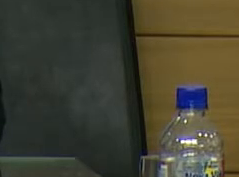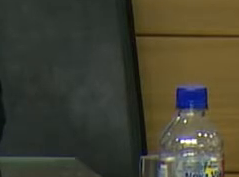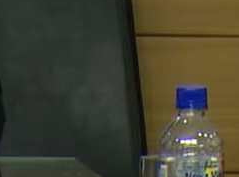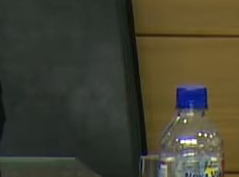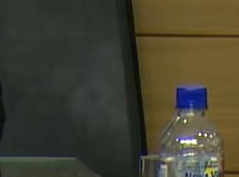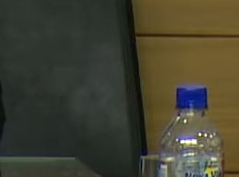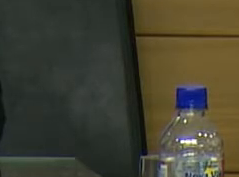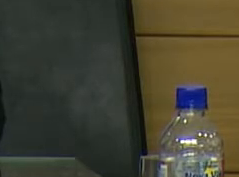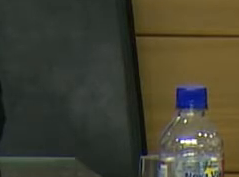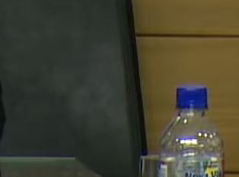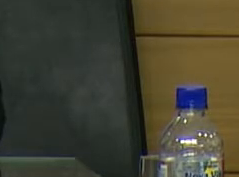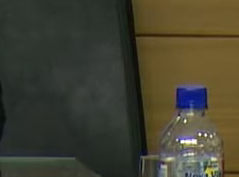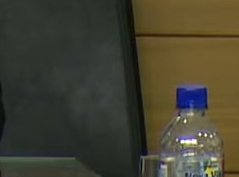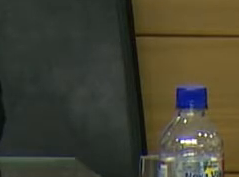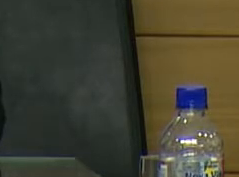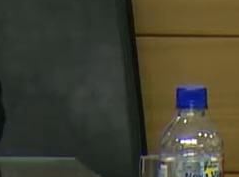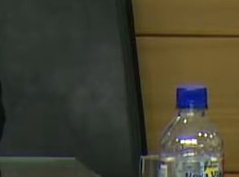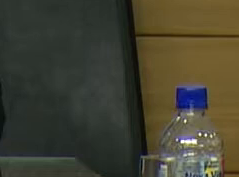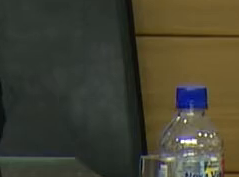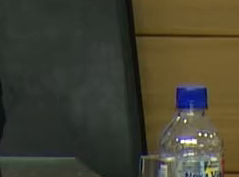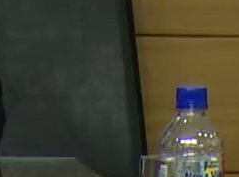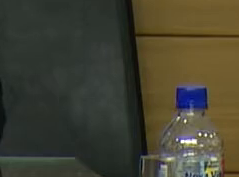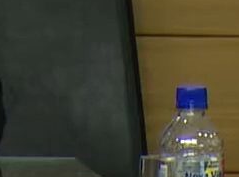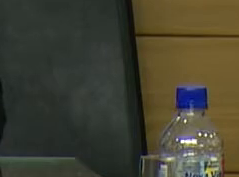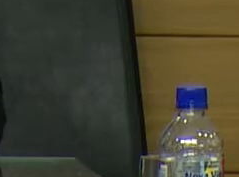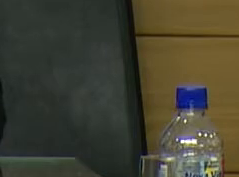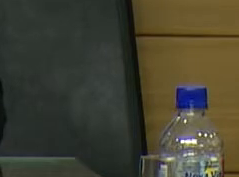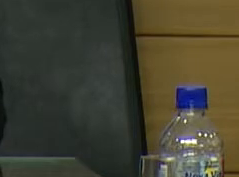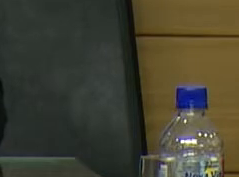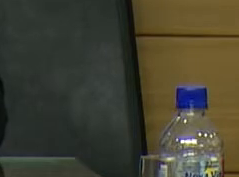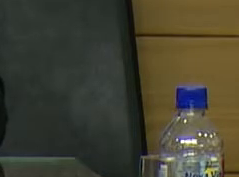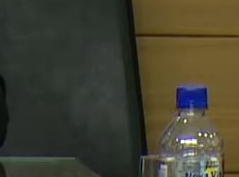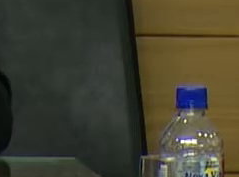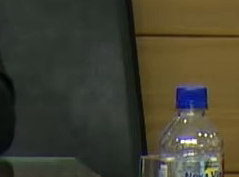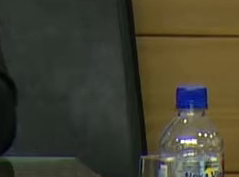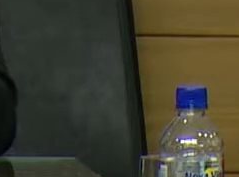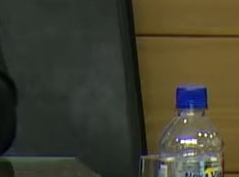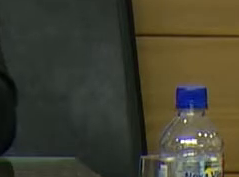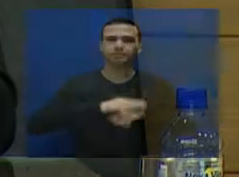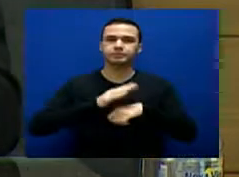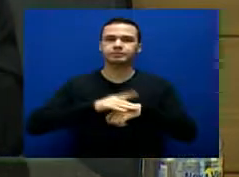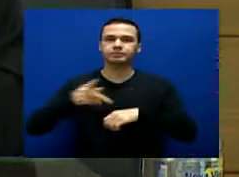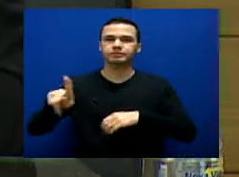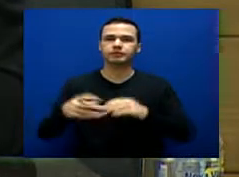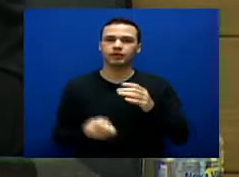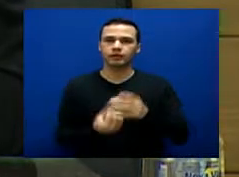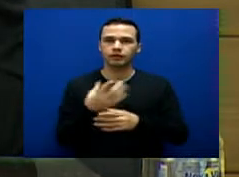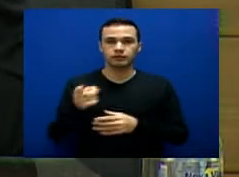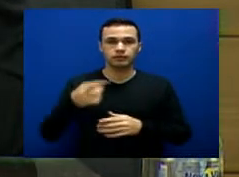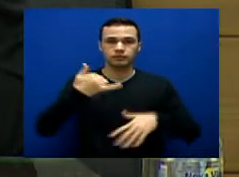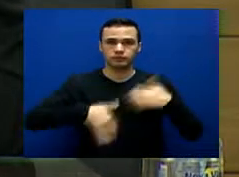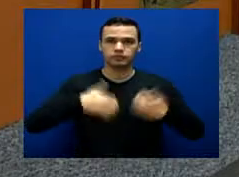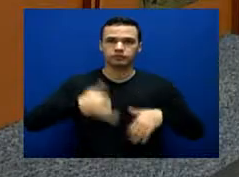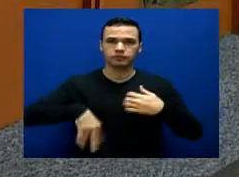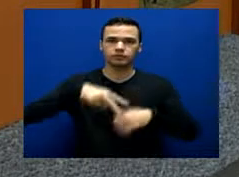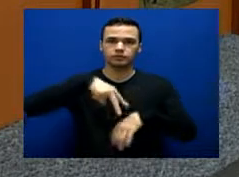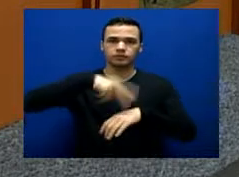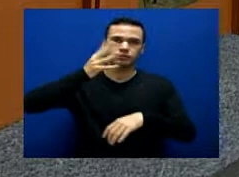celebrado anualmente no dia 30 de agosto e das outras providências. O autor vai usar a palavra?